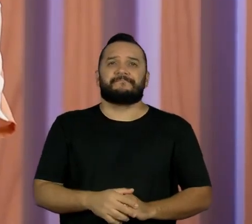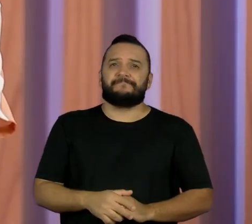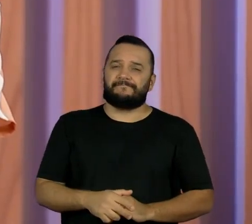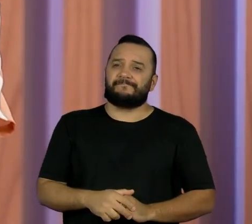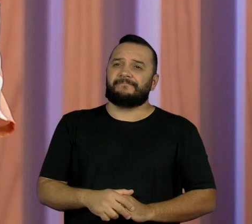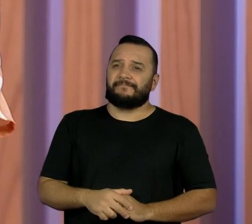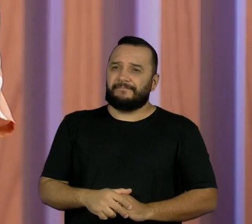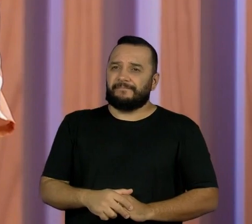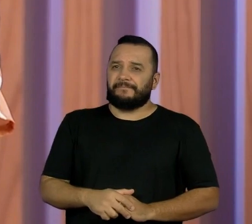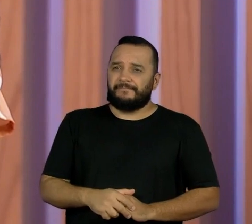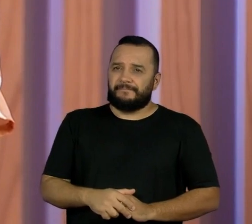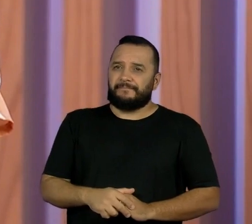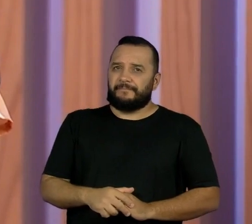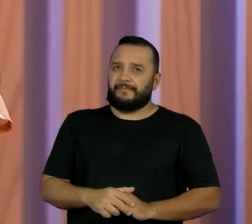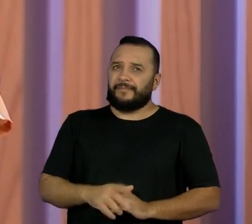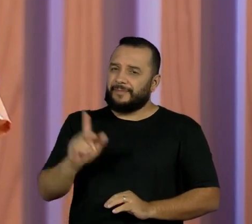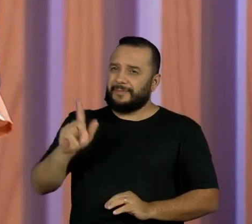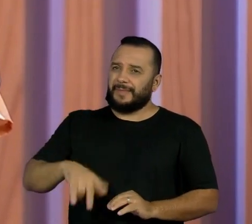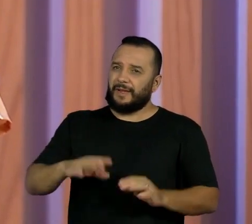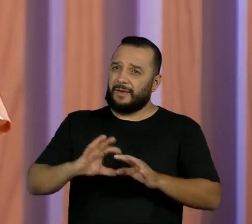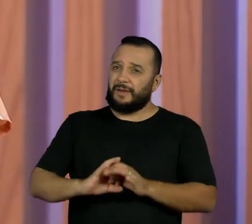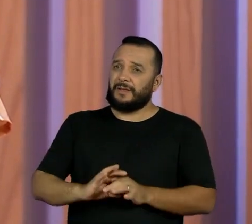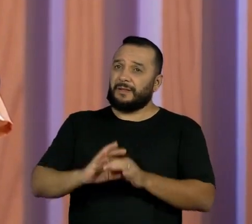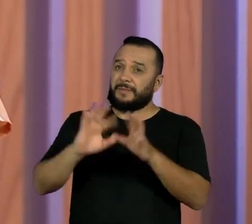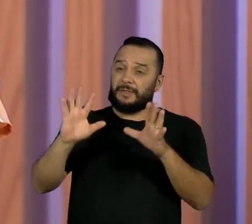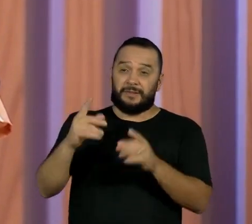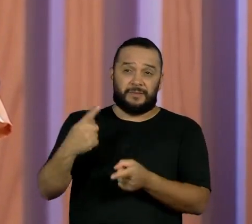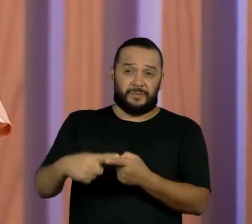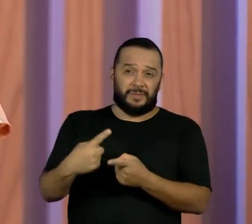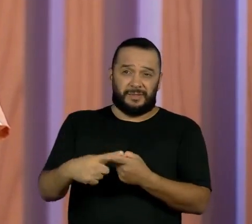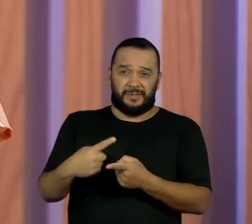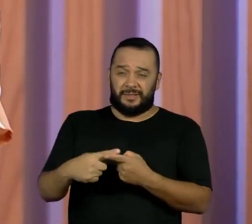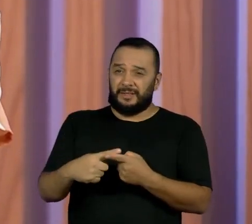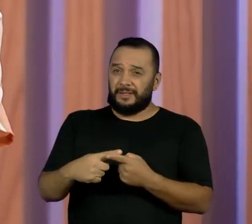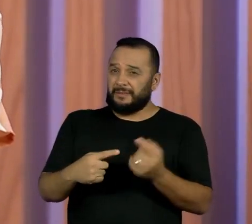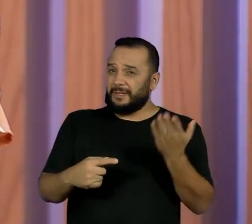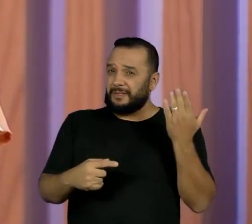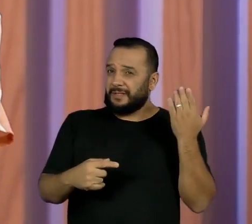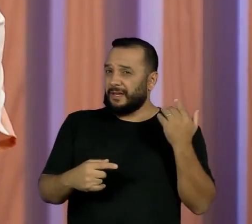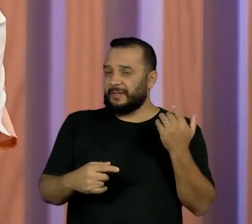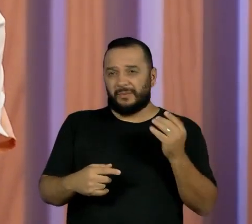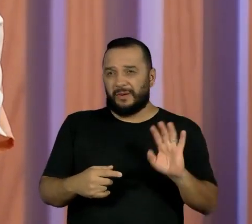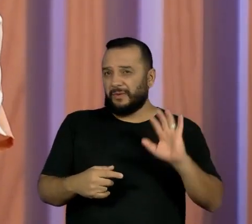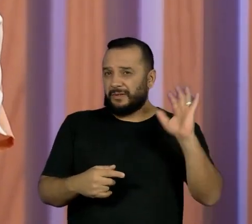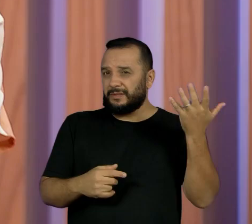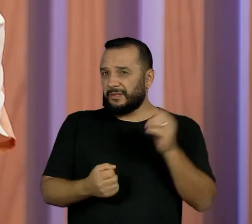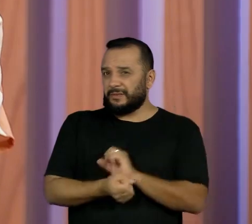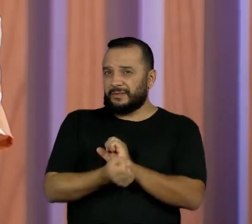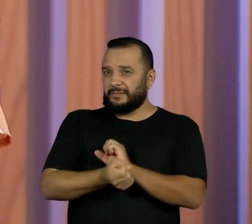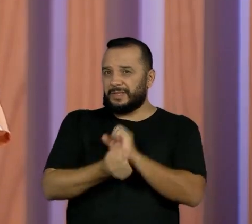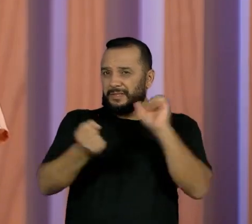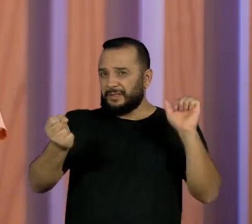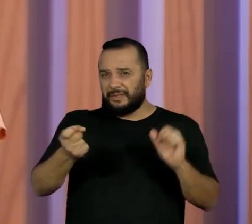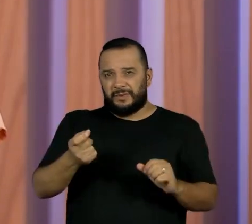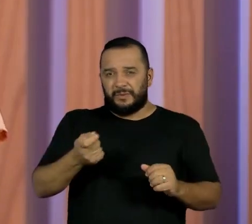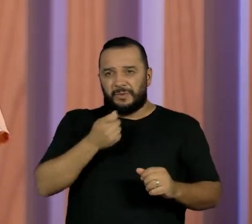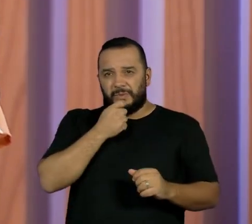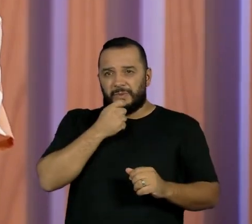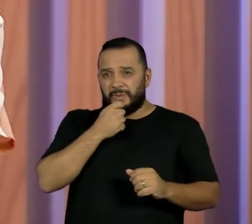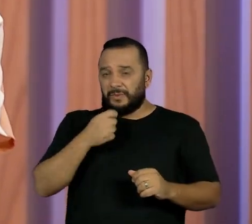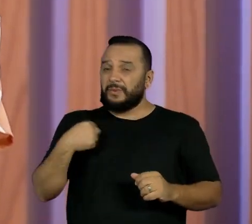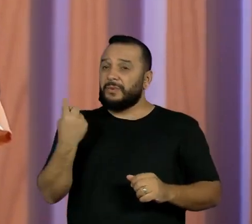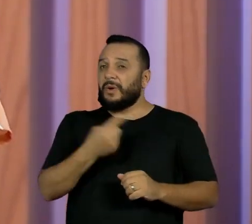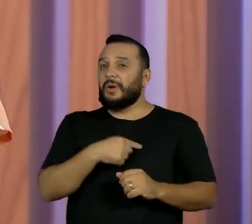É uma libertação que não aconteceu. O que a gente conseguiu de mudança veio